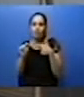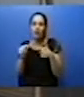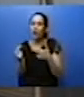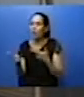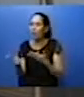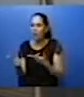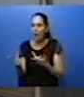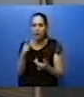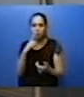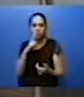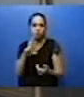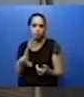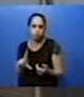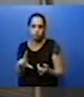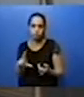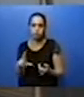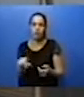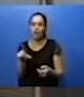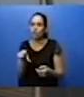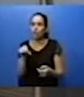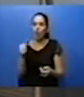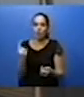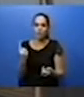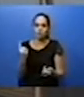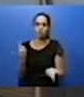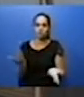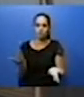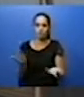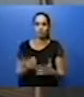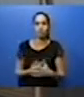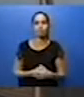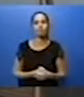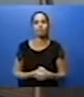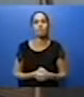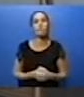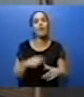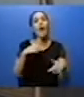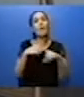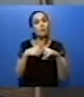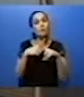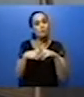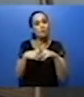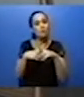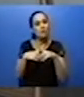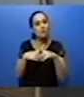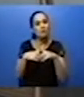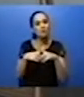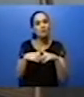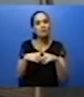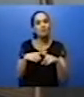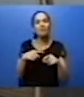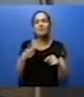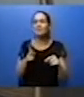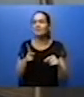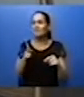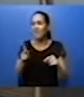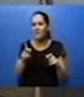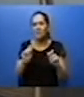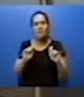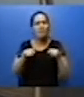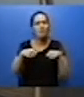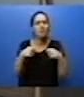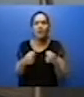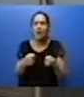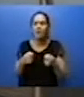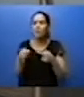vai dar o mesmo resultado na multiplicação quase sempre vai dar para simplificar em algum momento quase